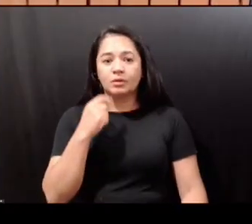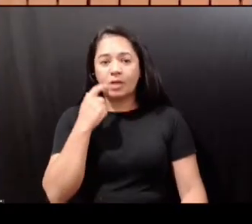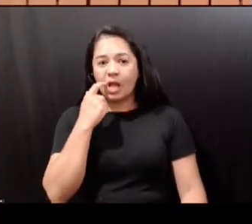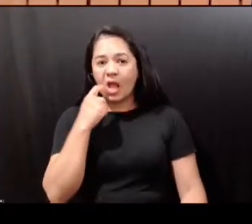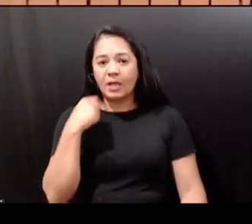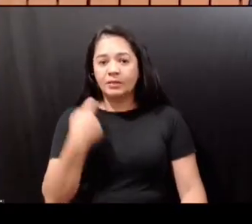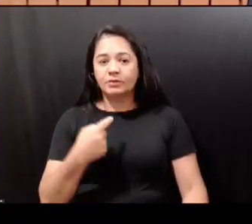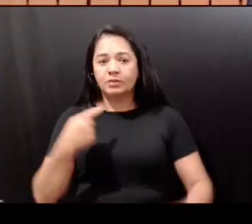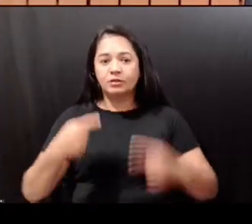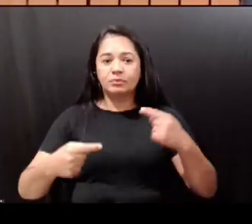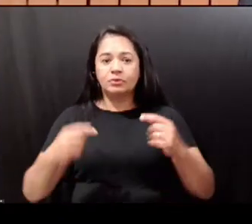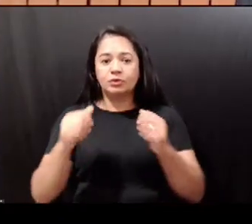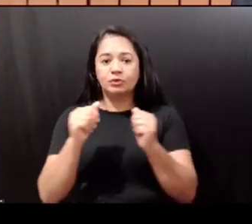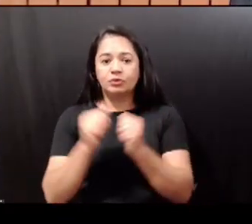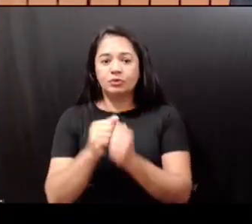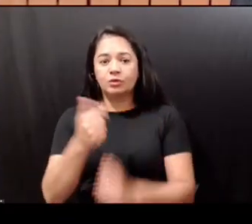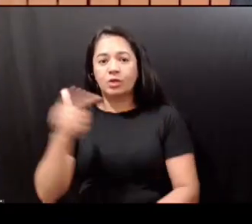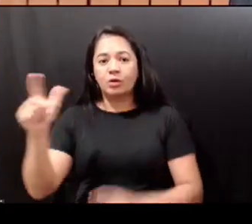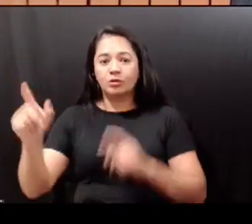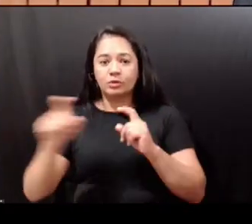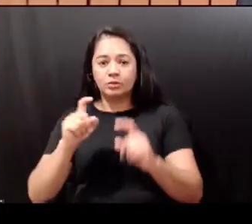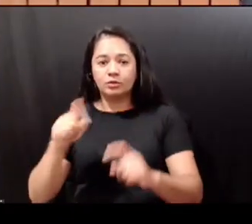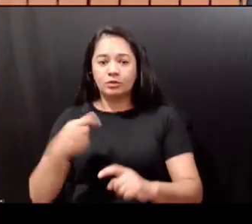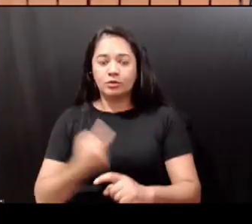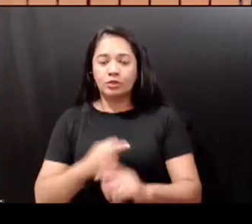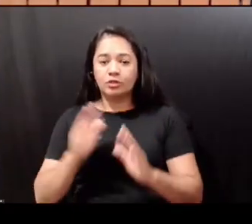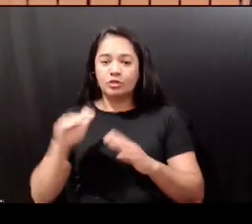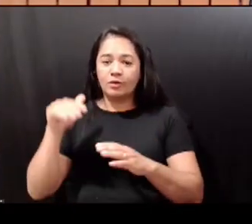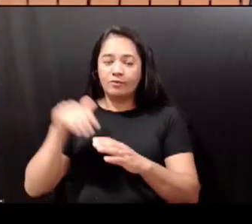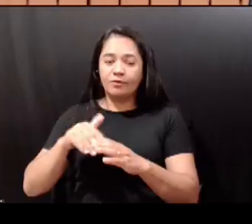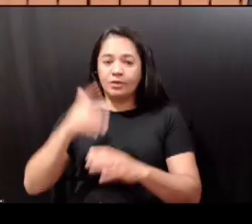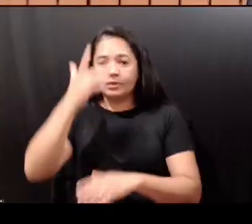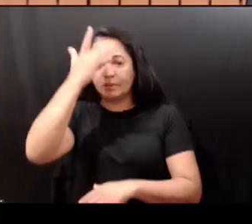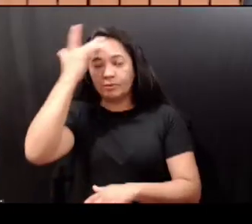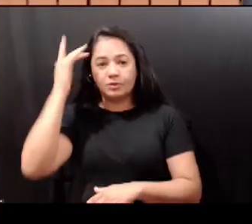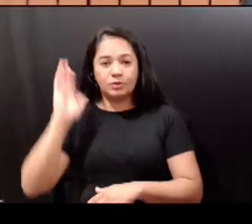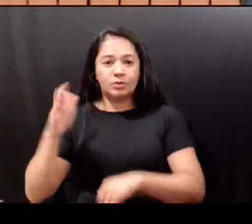próxima reunião, porque a gente já vota e o pessoal já participa aqui também